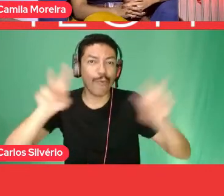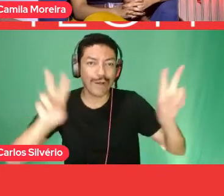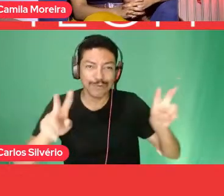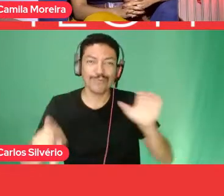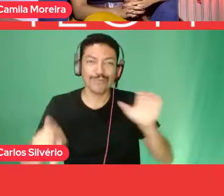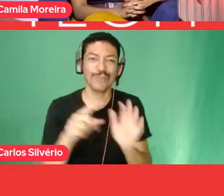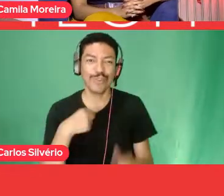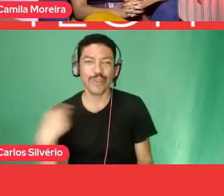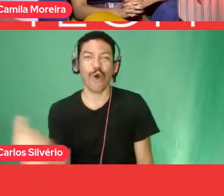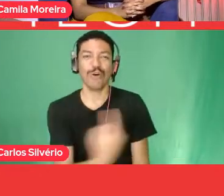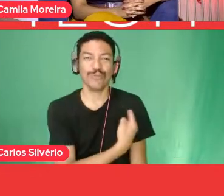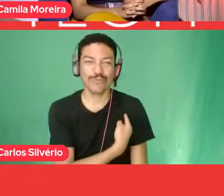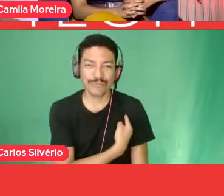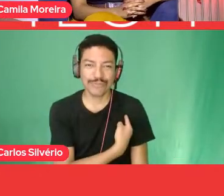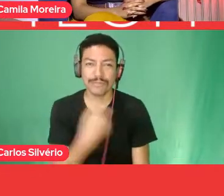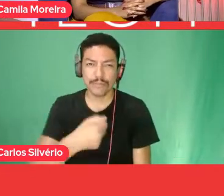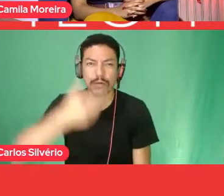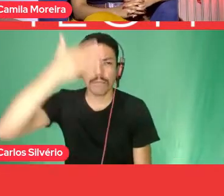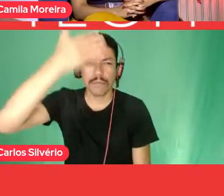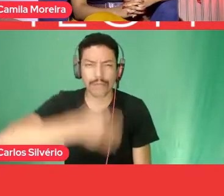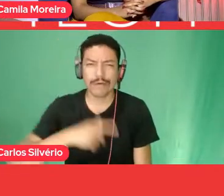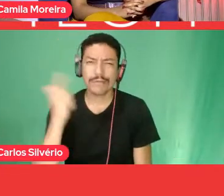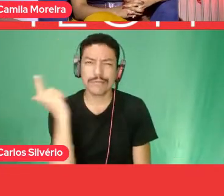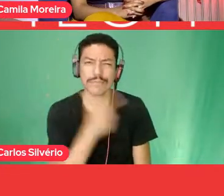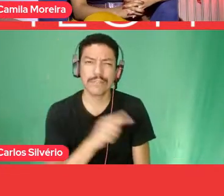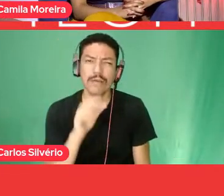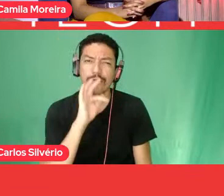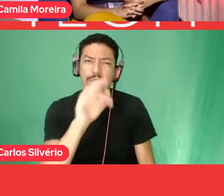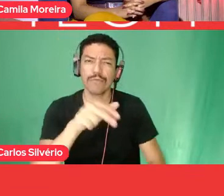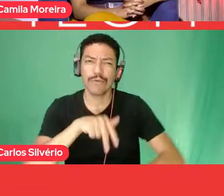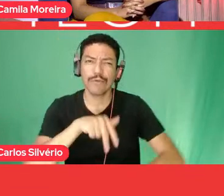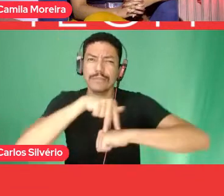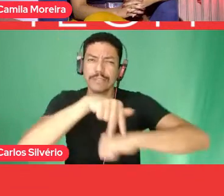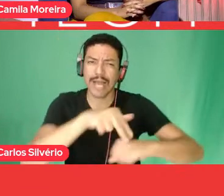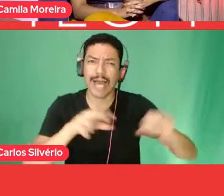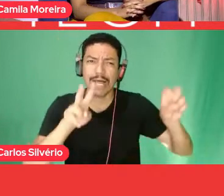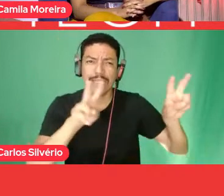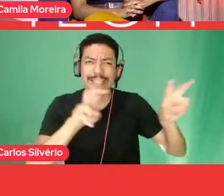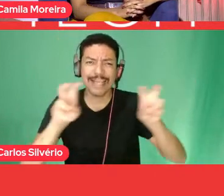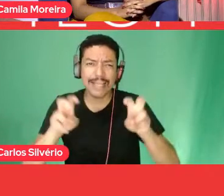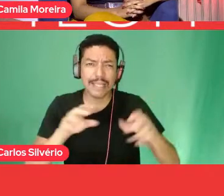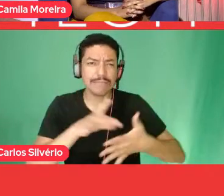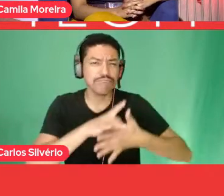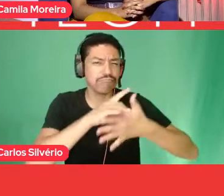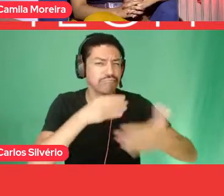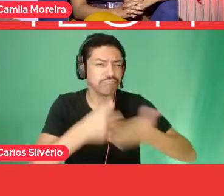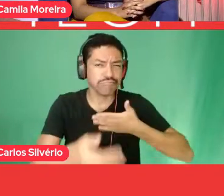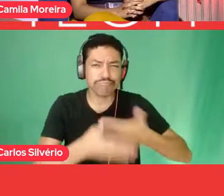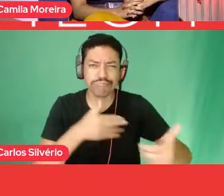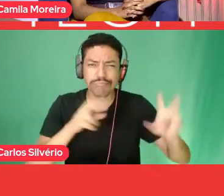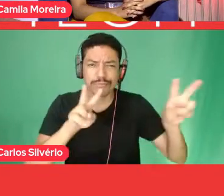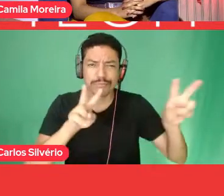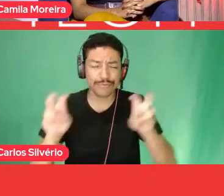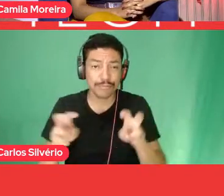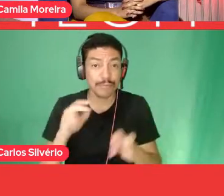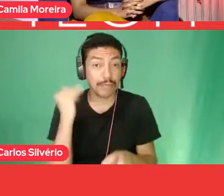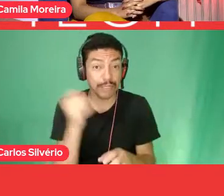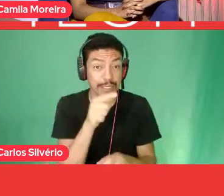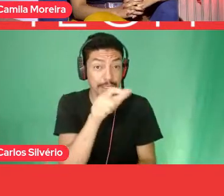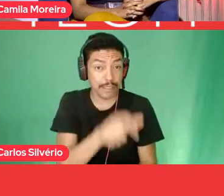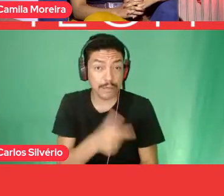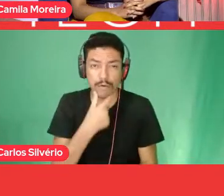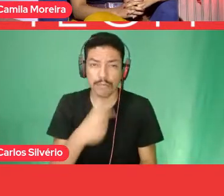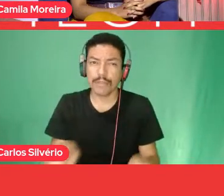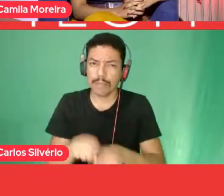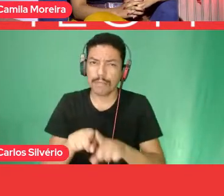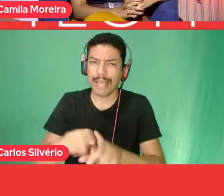a gente prova mais uma vez que a gente não consegue liderar ou protagonizar nenhum deles. Mas é muito importante que o homem também se sinta corresponsável